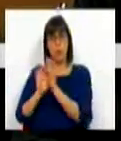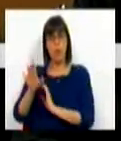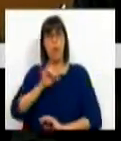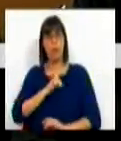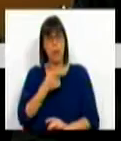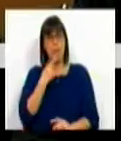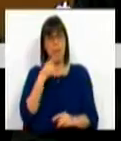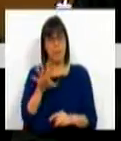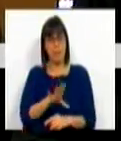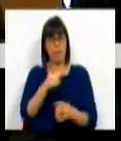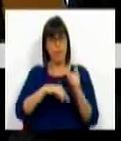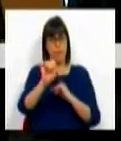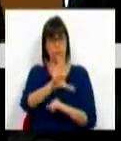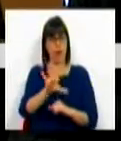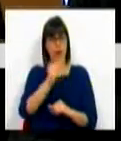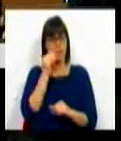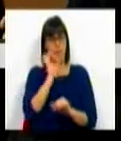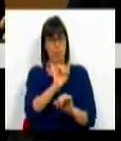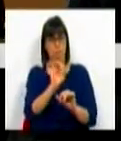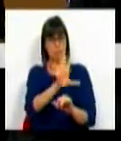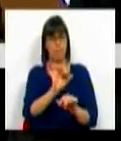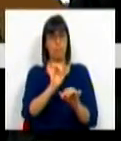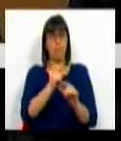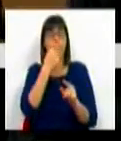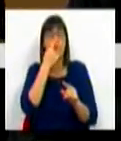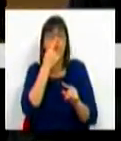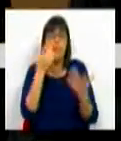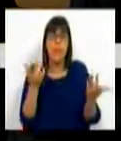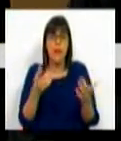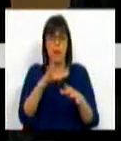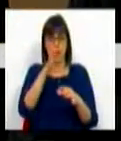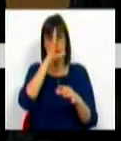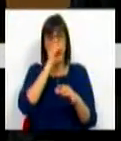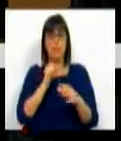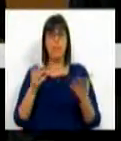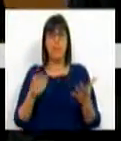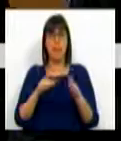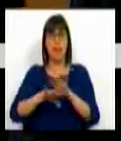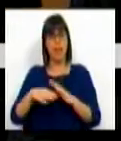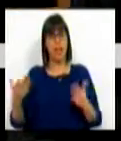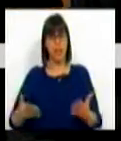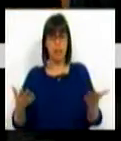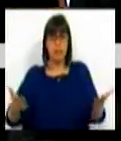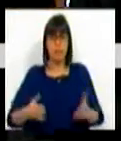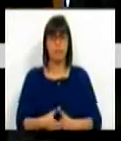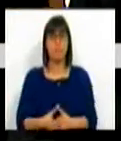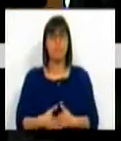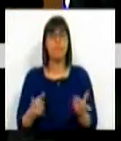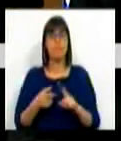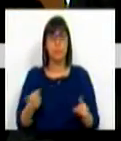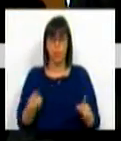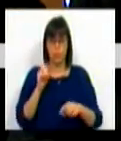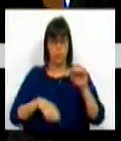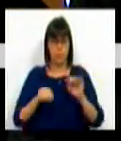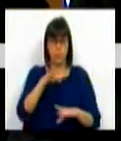privado. Percebo que seja essa a vossa forma de estar e que seja essa a forma de estar preferível dos membros do governo da direita. Agora, não é